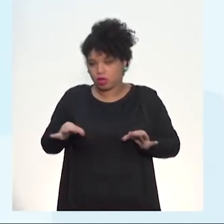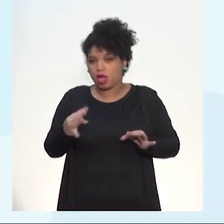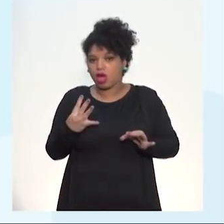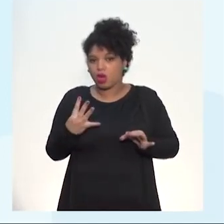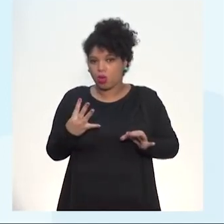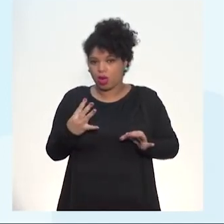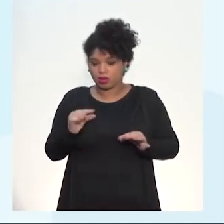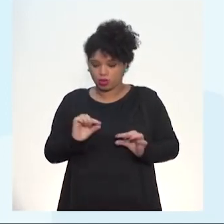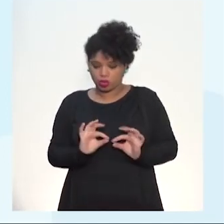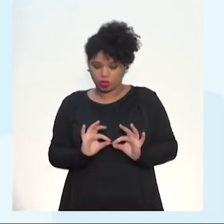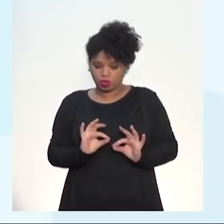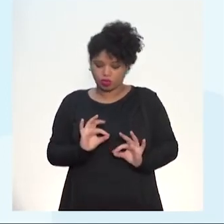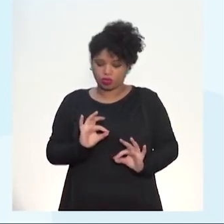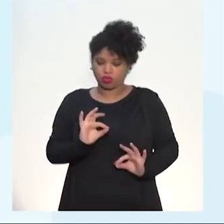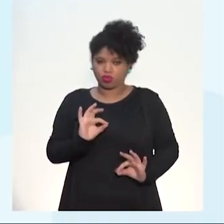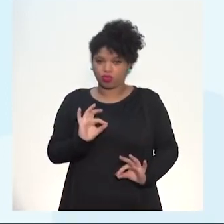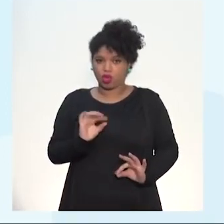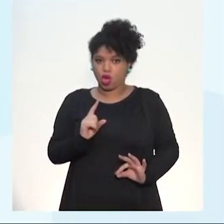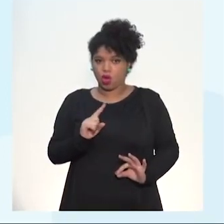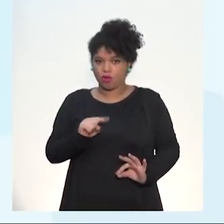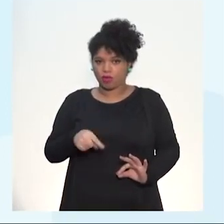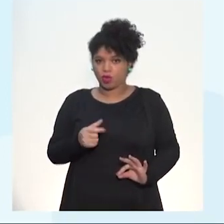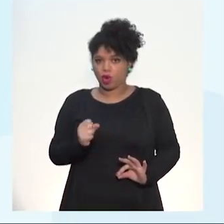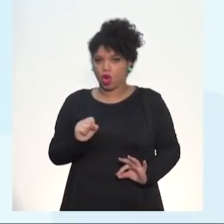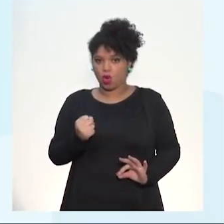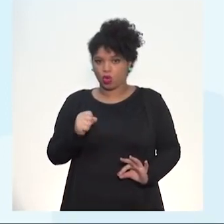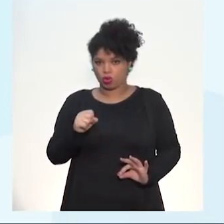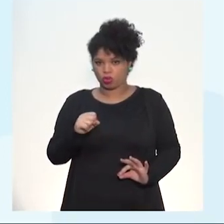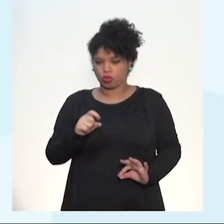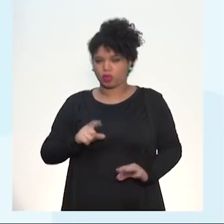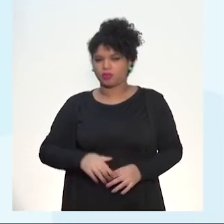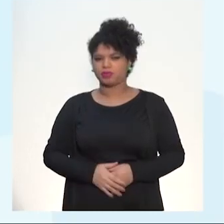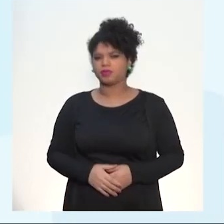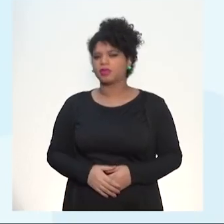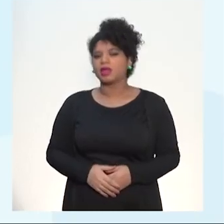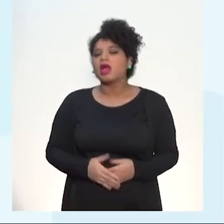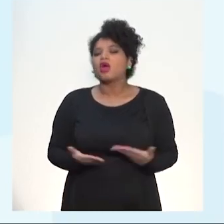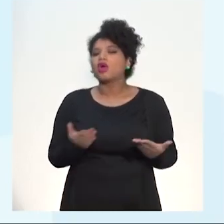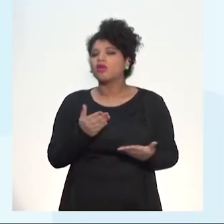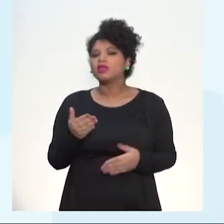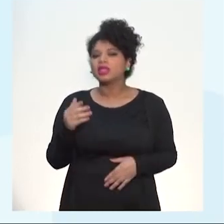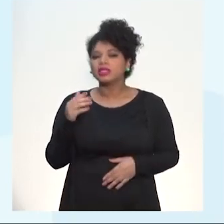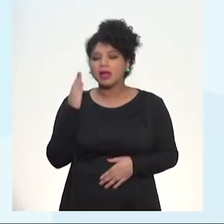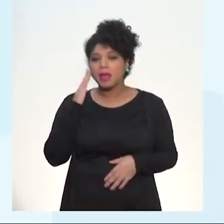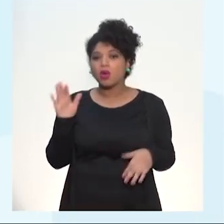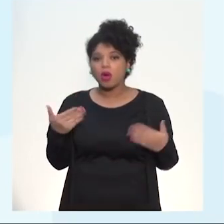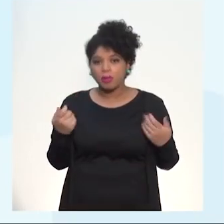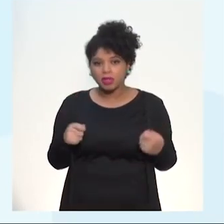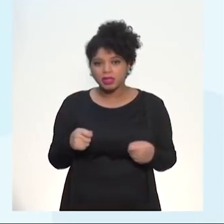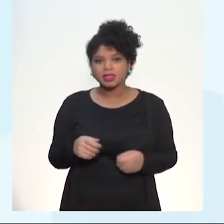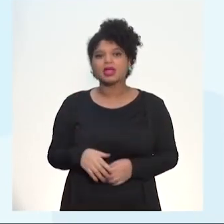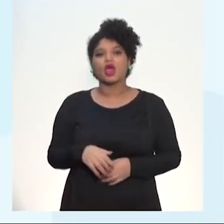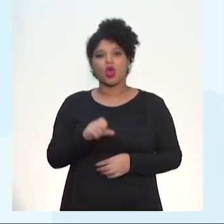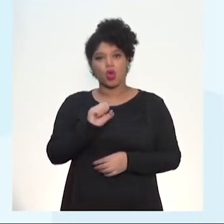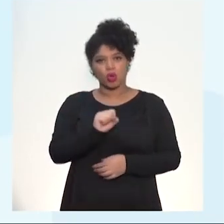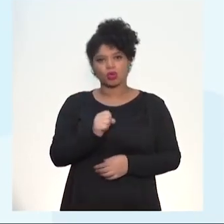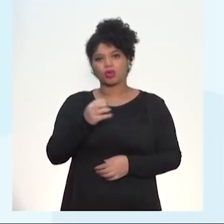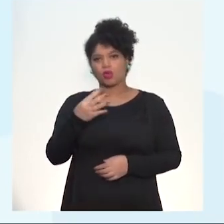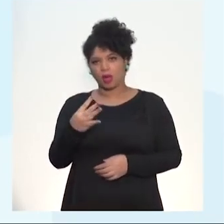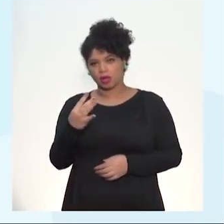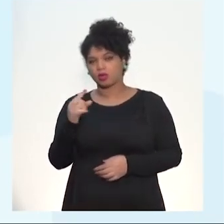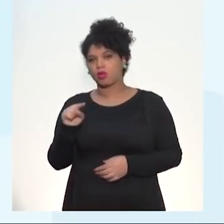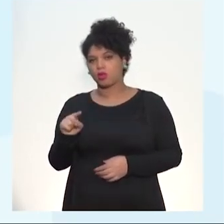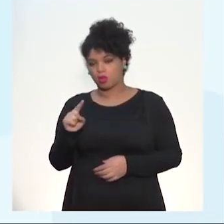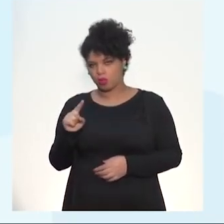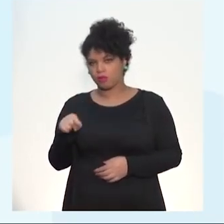de altura 1,8 metros, 1,80 m. Então, quais dimensões vocês vão usar agora? 8, 4 e